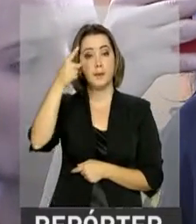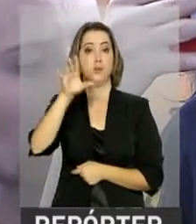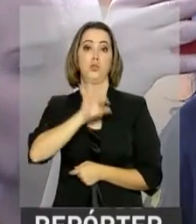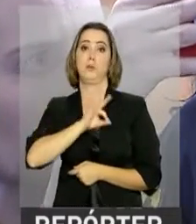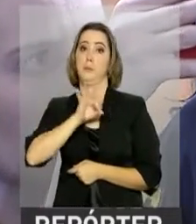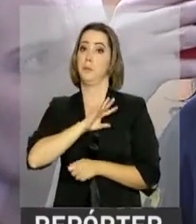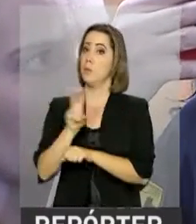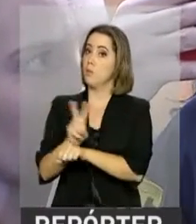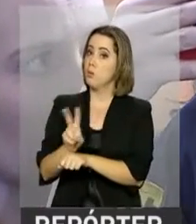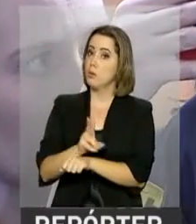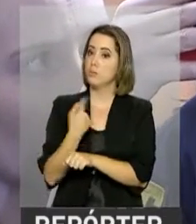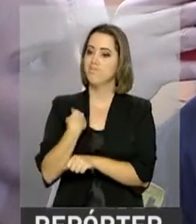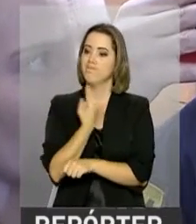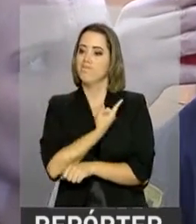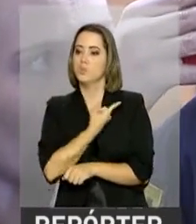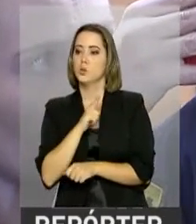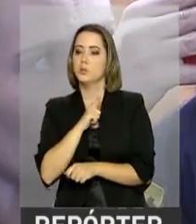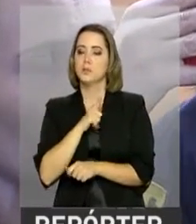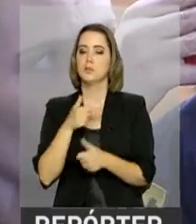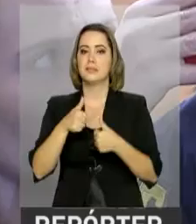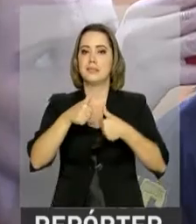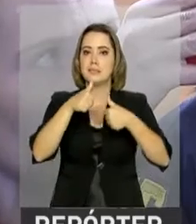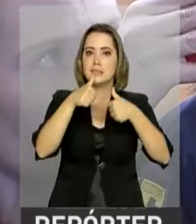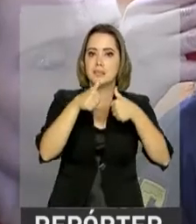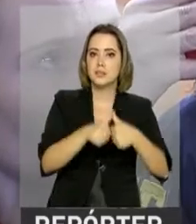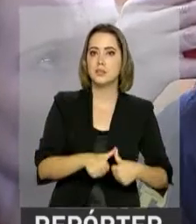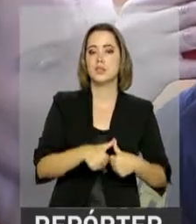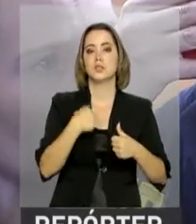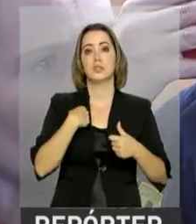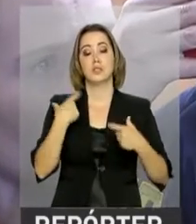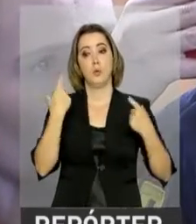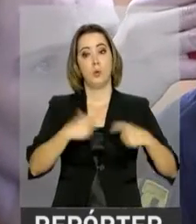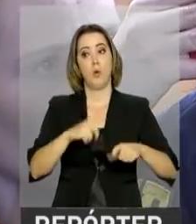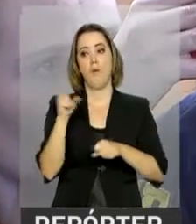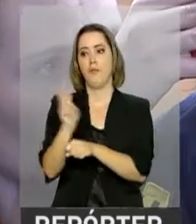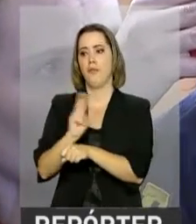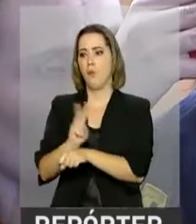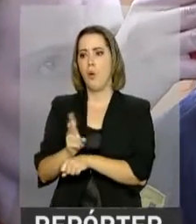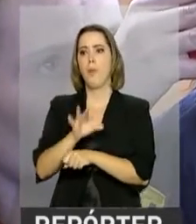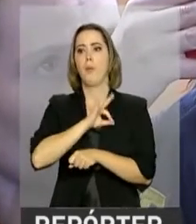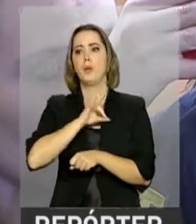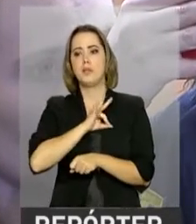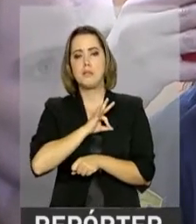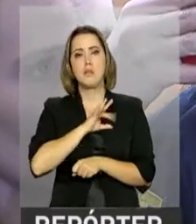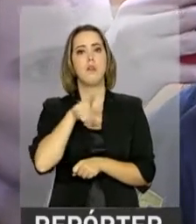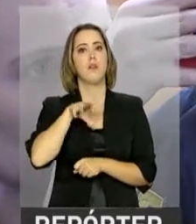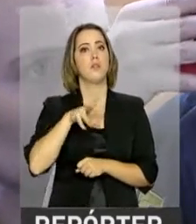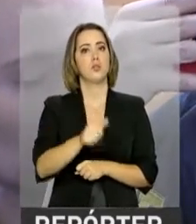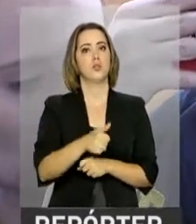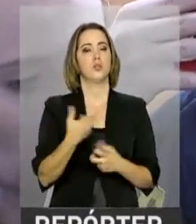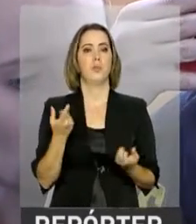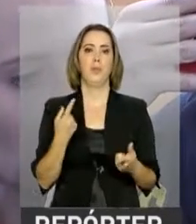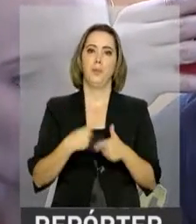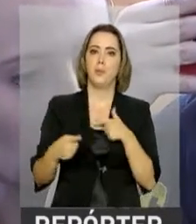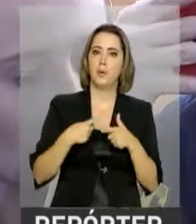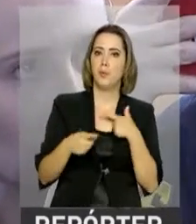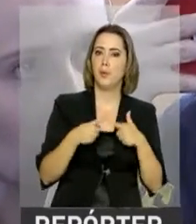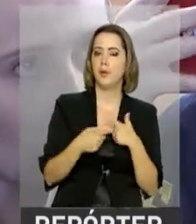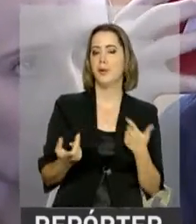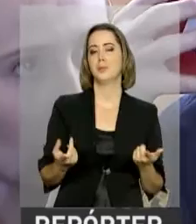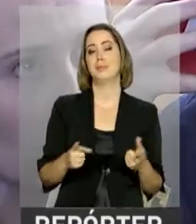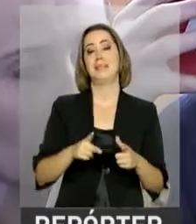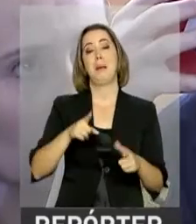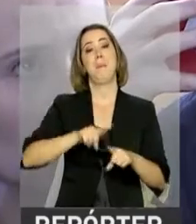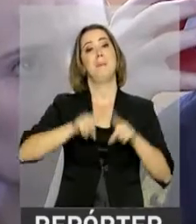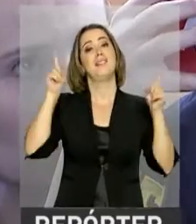posicionando nossas equipes e os nossos equipamentos nos trechos críticos para acidentalidade para a ocorrência de criminalidade mas ainda